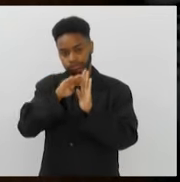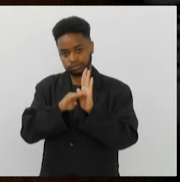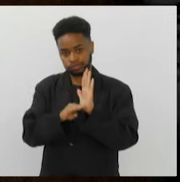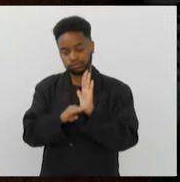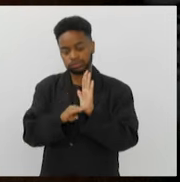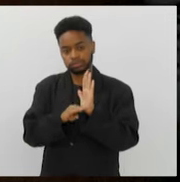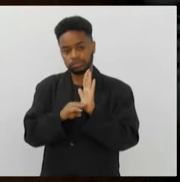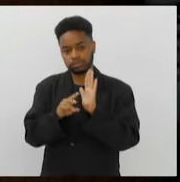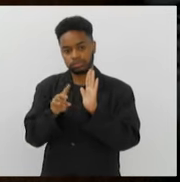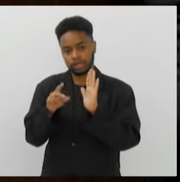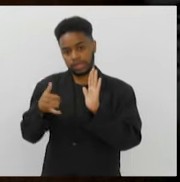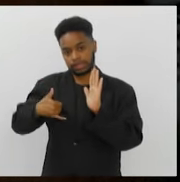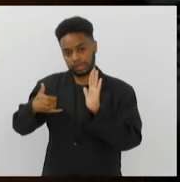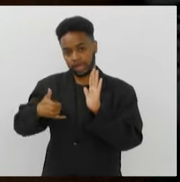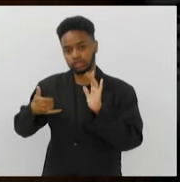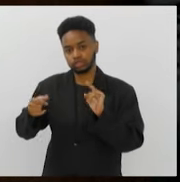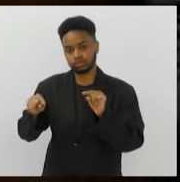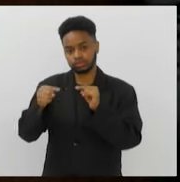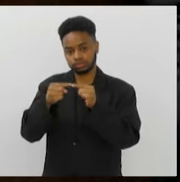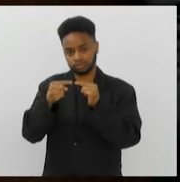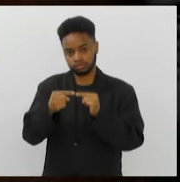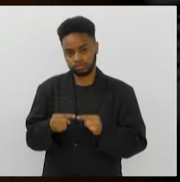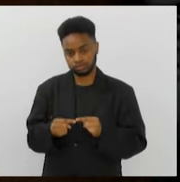a grade etária da criança,